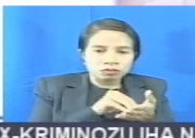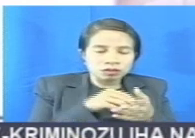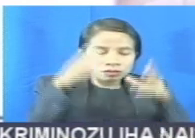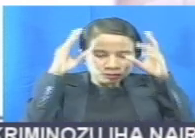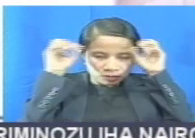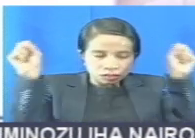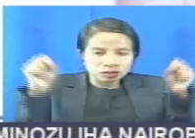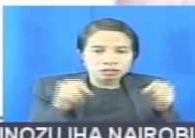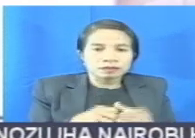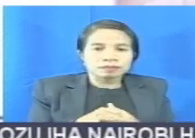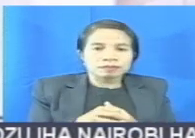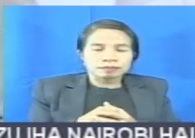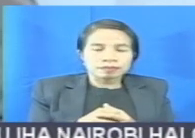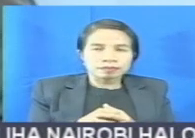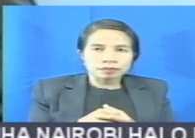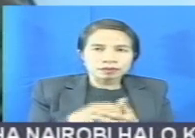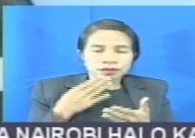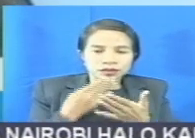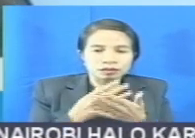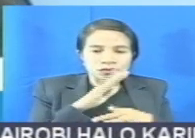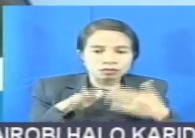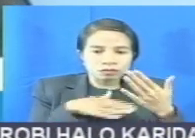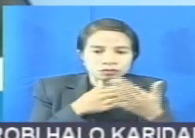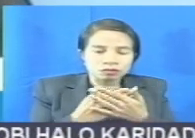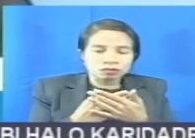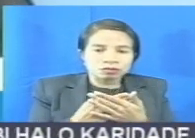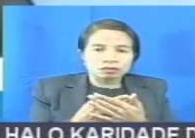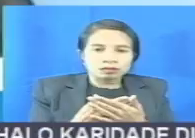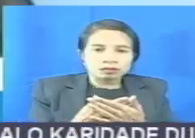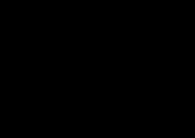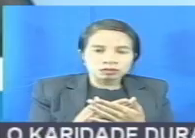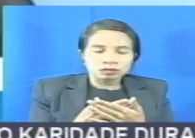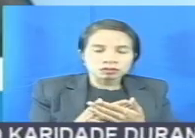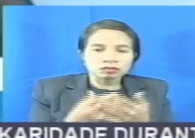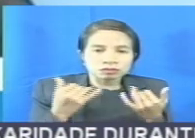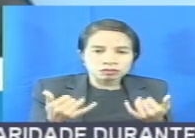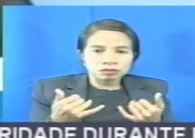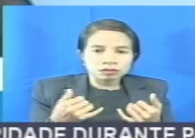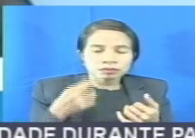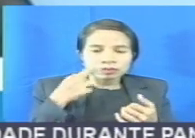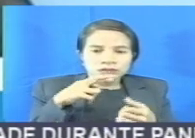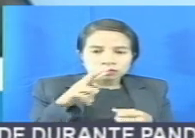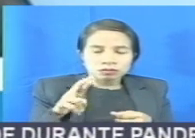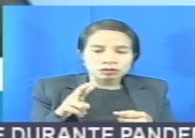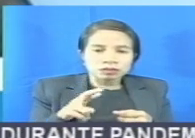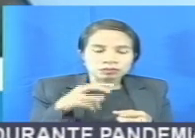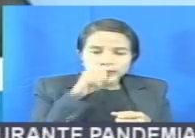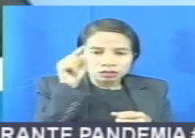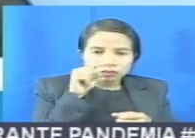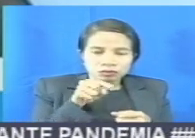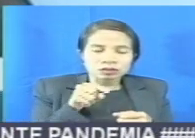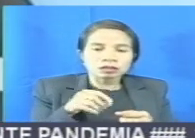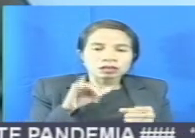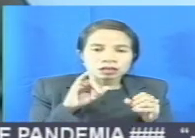acompanha muito a entrevista. Diego, telespectadores, a Rádio na Televisão Timor-Leste, e a pergunta de Nebe Maka, a consegue